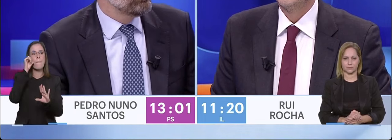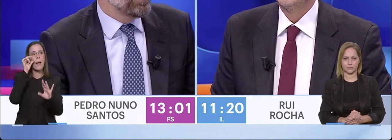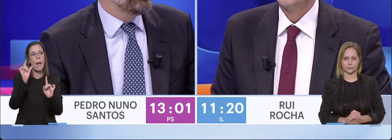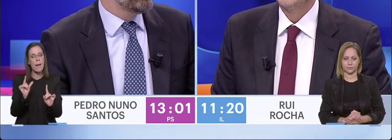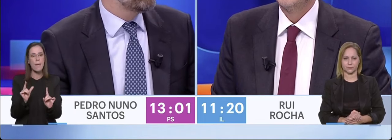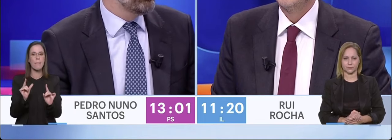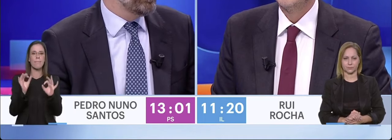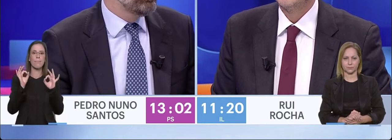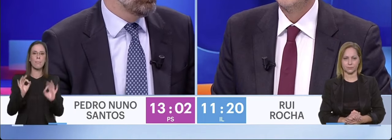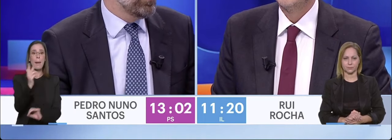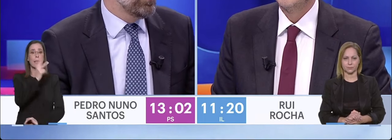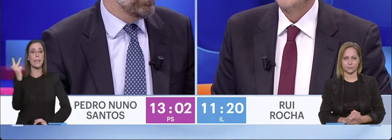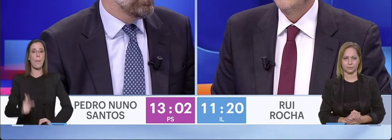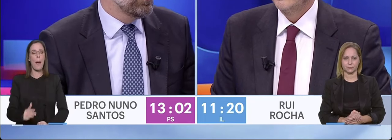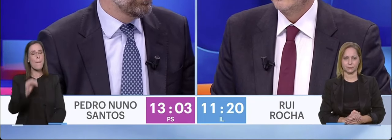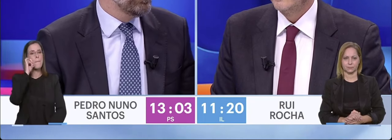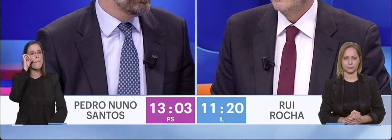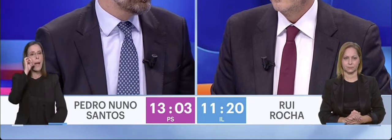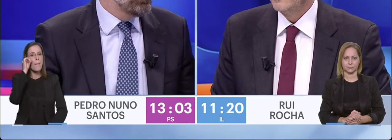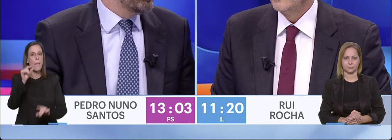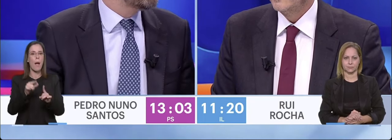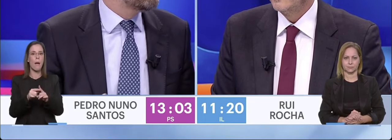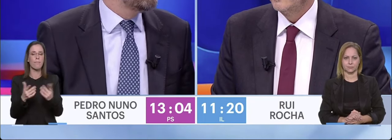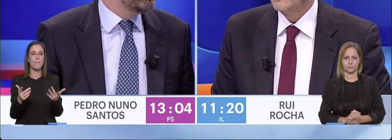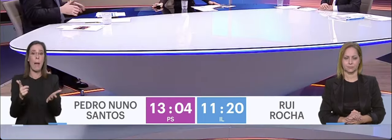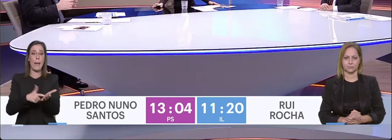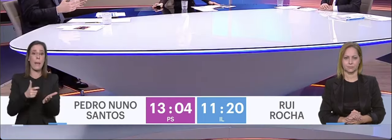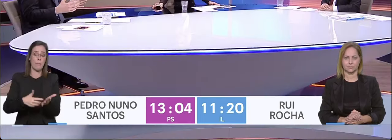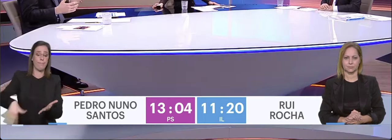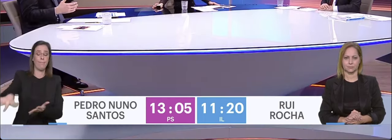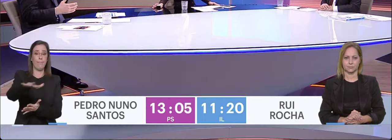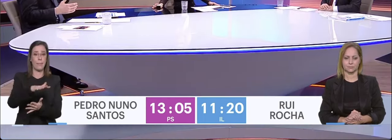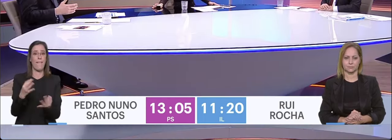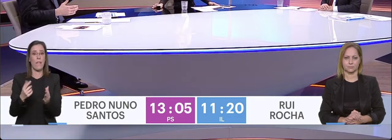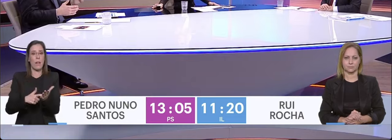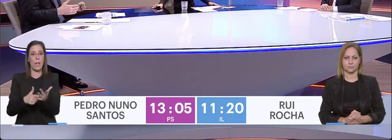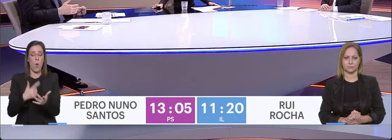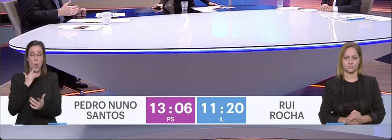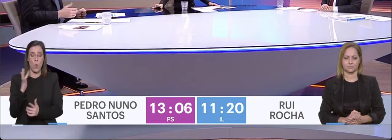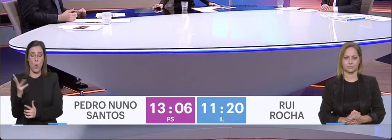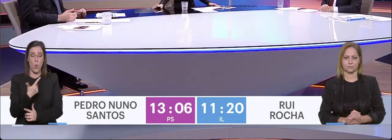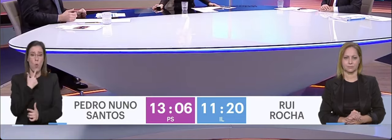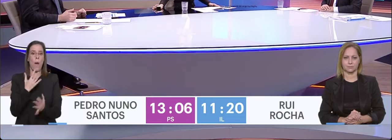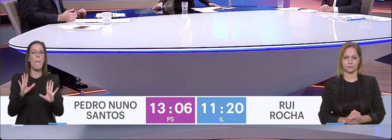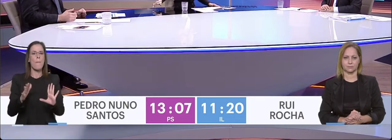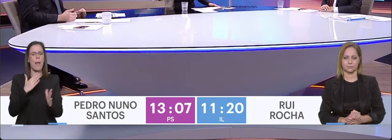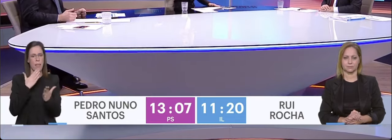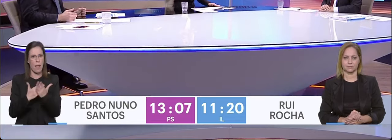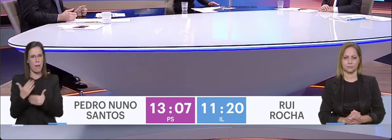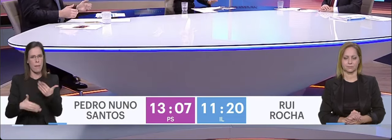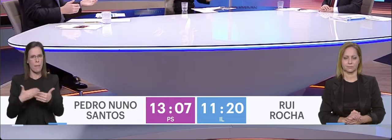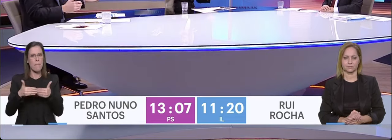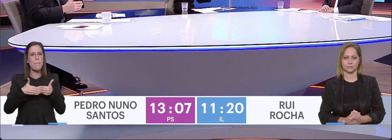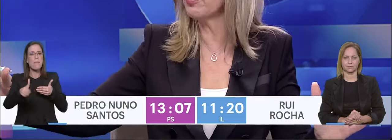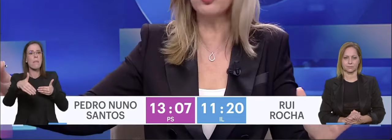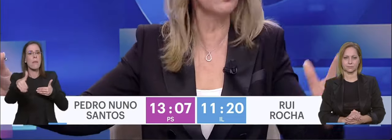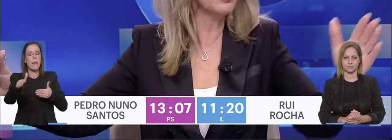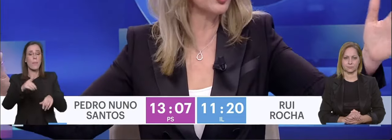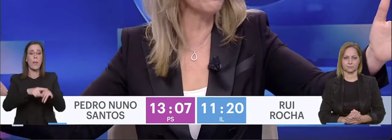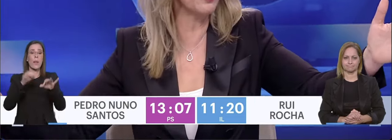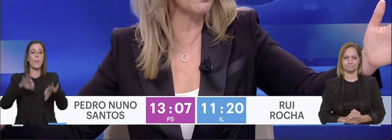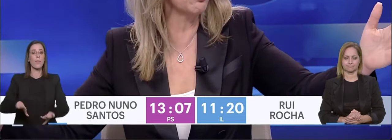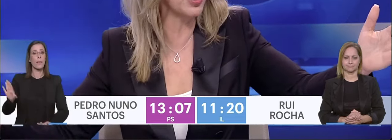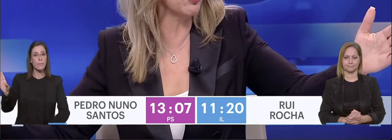estão na sua Plenitude a a a responder às necessidades elas são enormes acha acha que darão frutos mais lá na frente o seu tempo